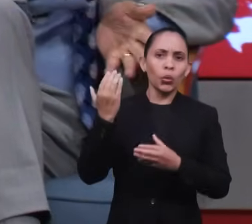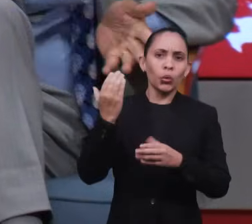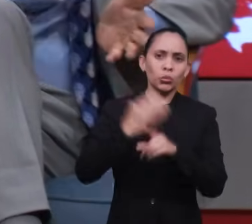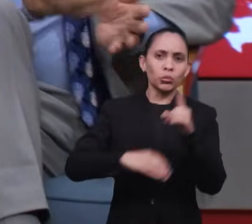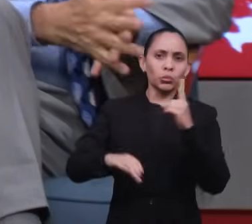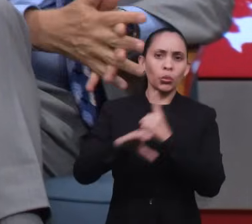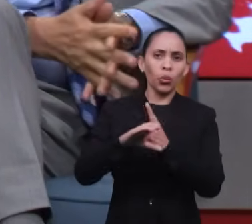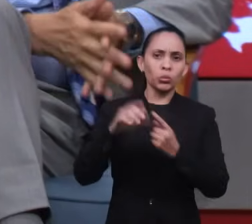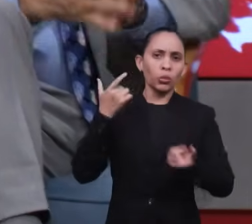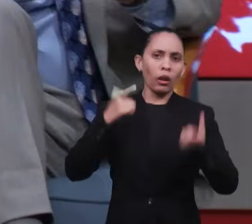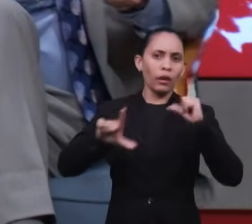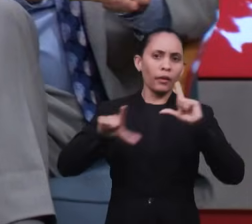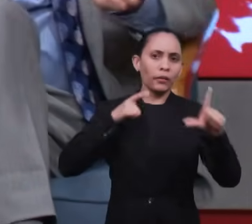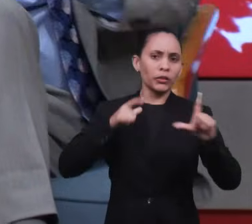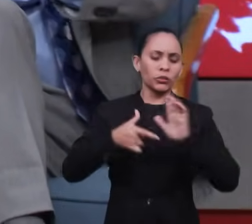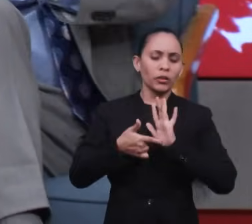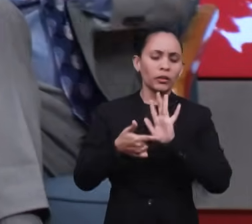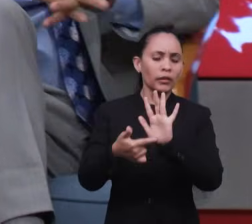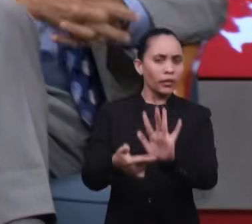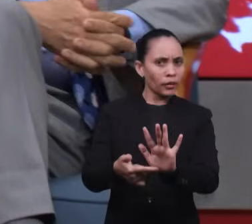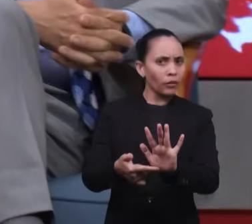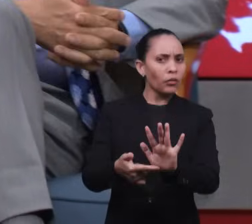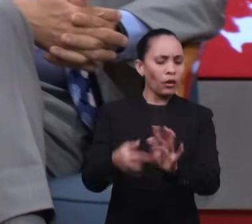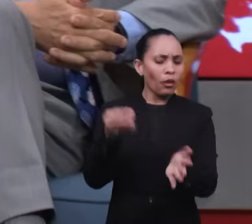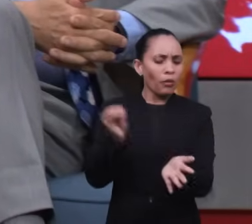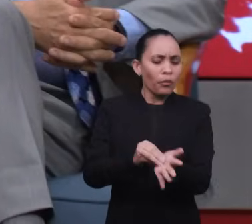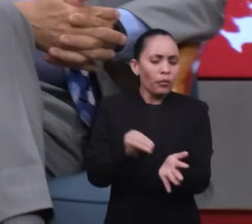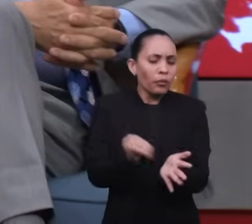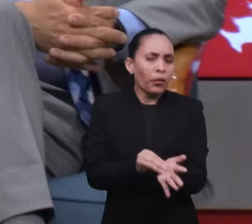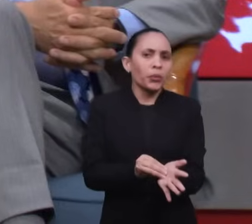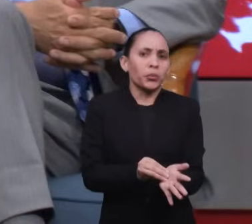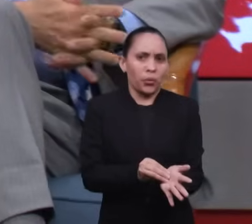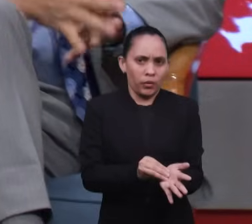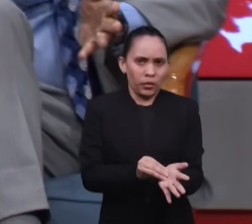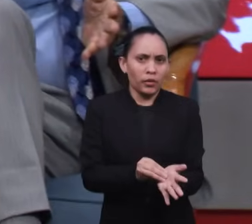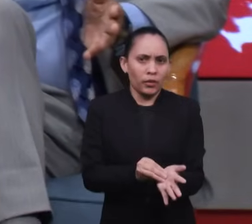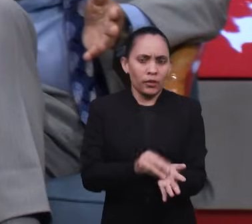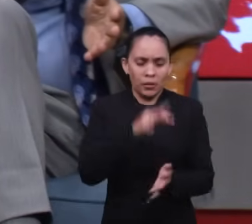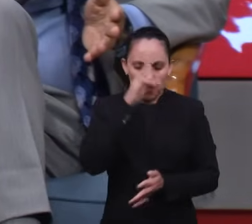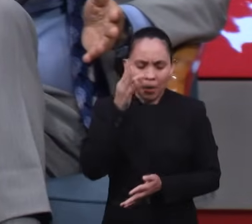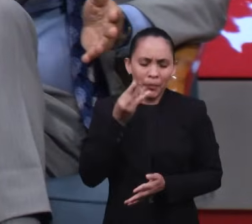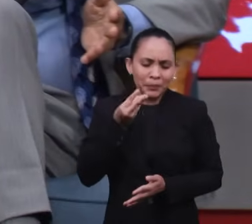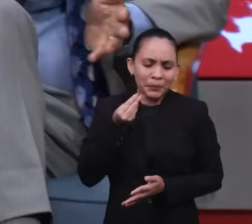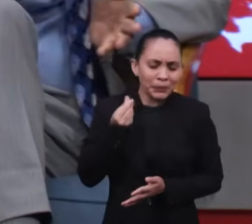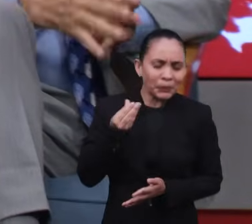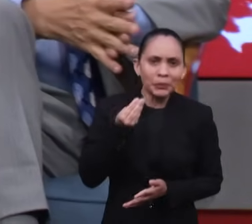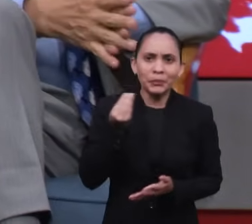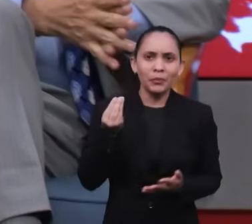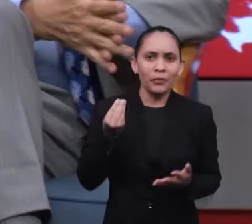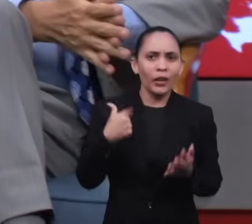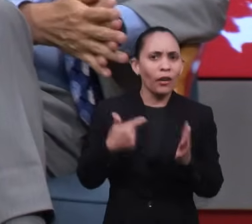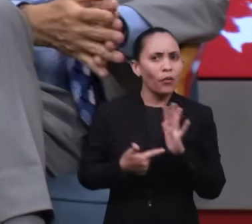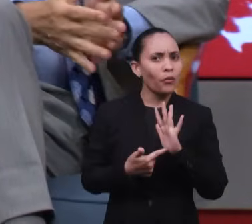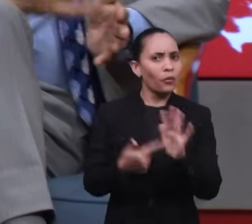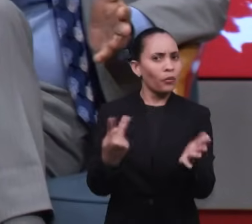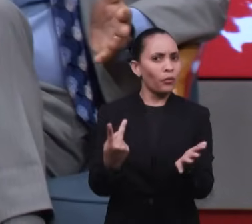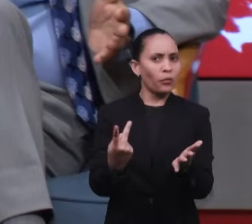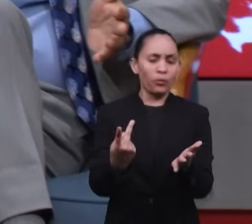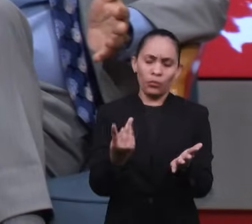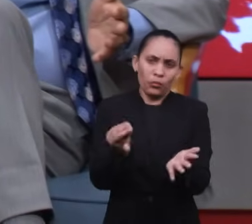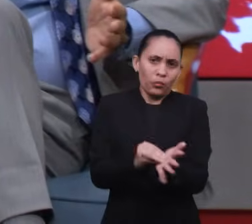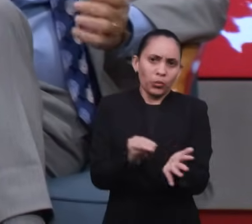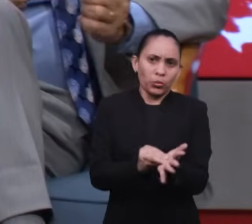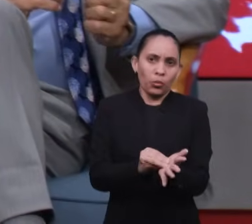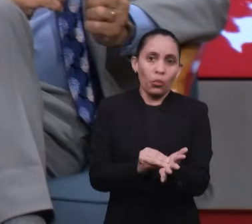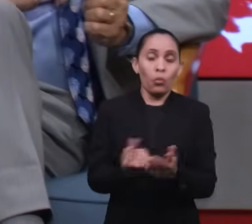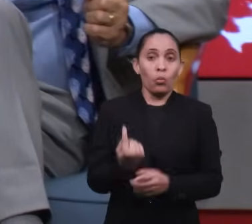importantes do culto levítico, que seria o cordeiro e as ervas amargosas. Eu disse lá em outra oportunidade que o